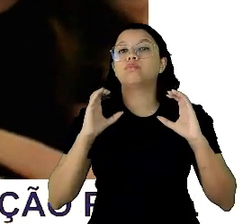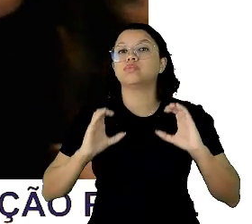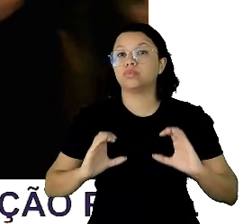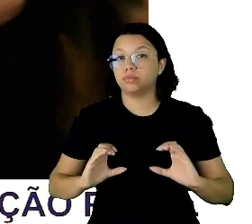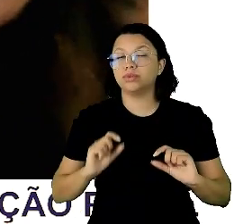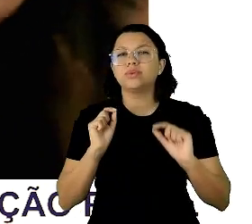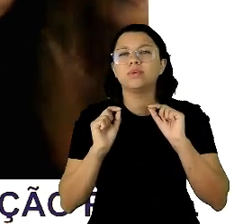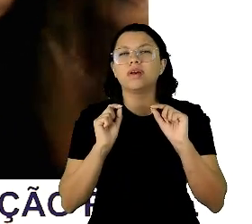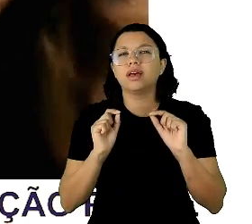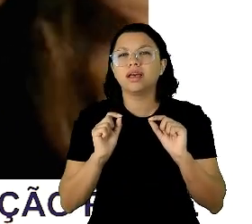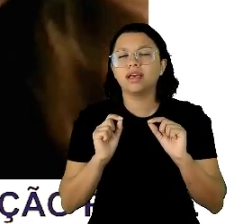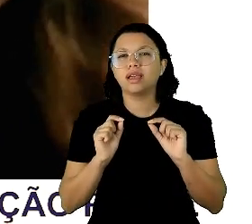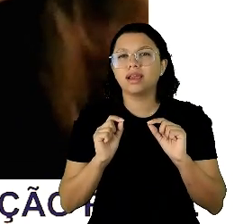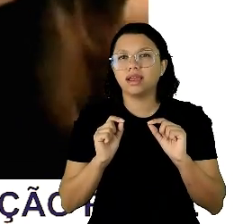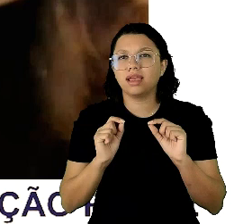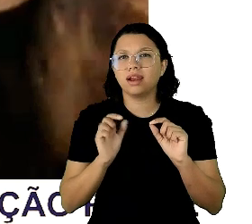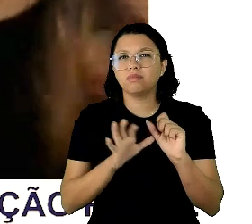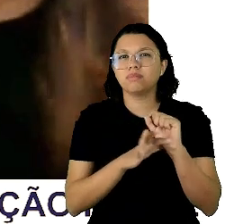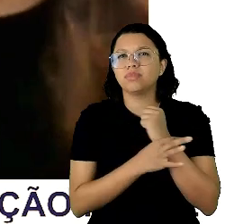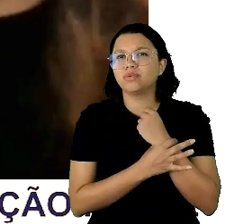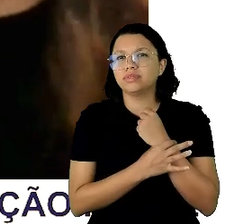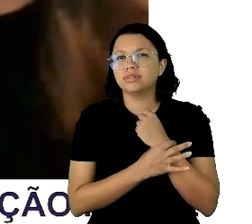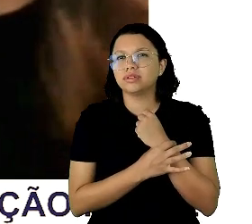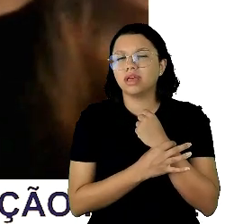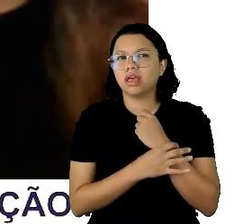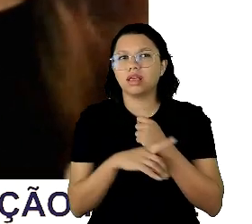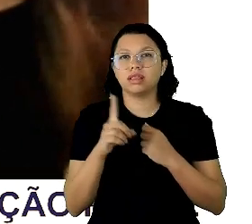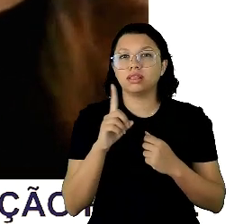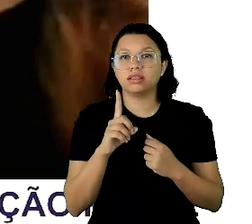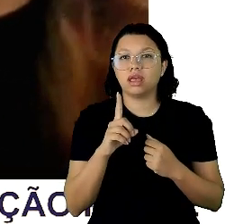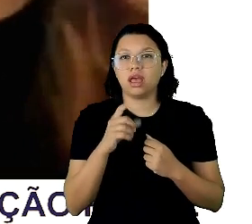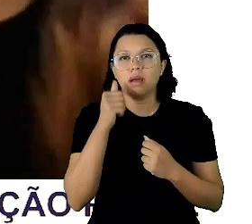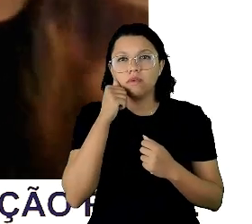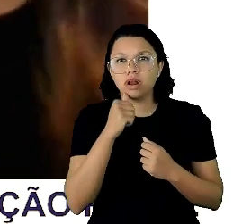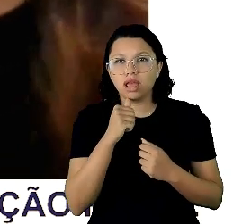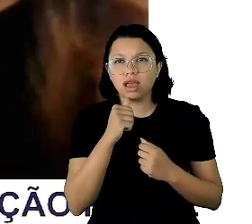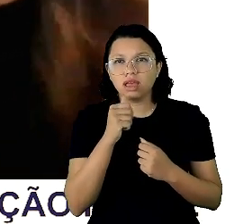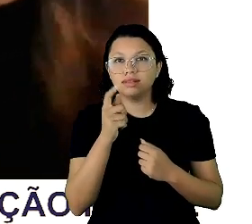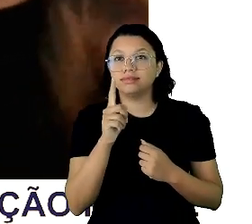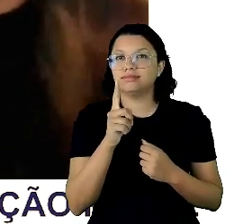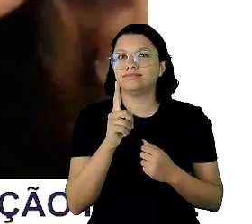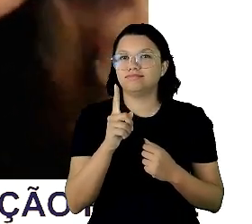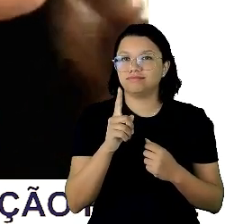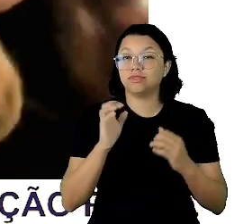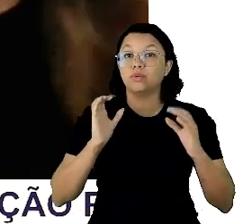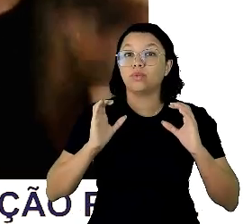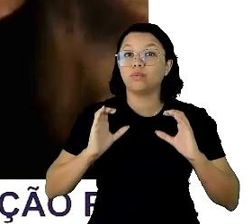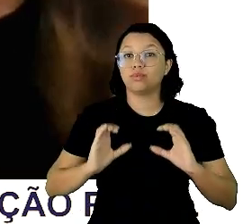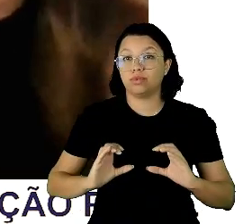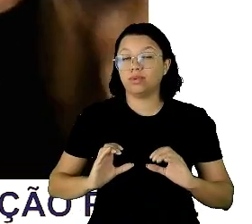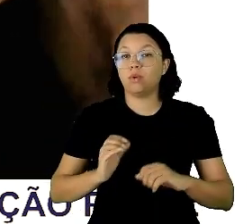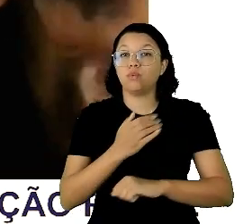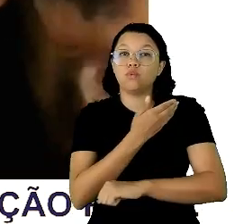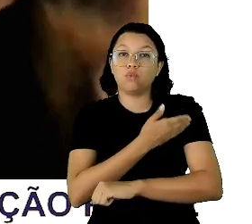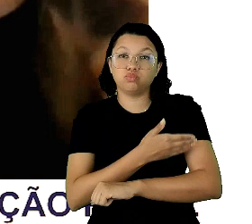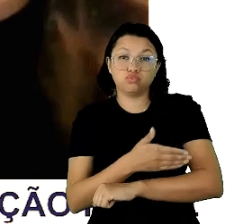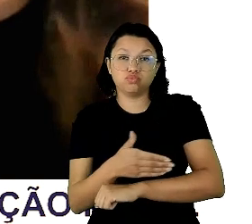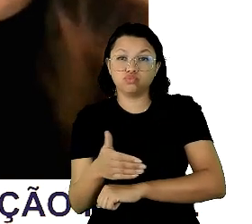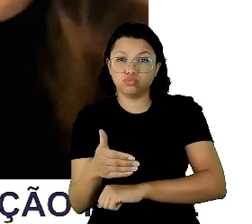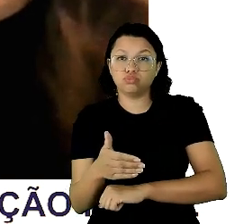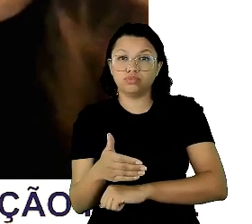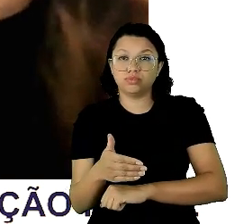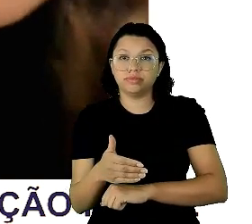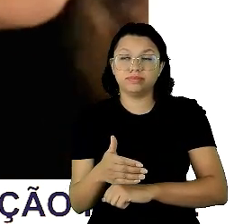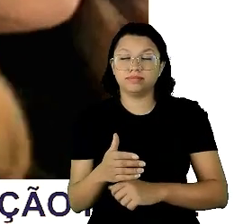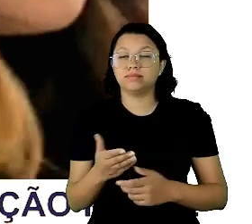jurídico protegido? É a mulher? Não, é o costume. É o costume. Então, não é um bom costume você sair por aí estuprando uma mulher.